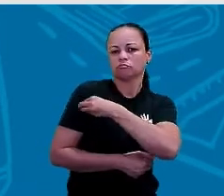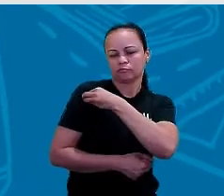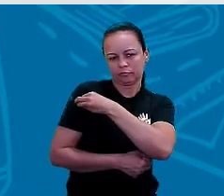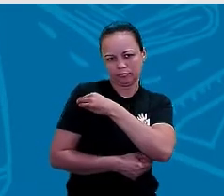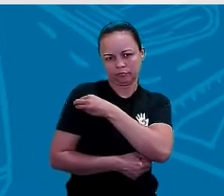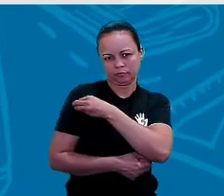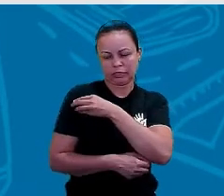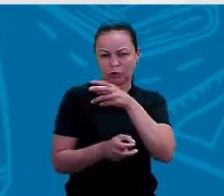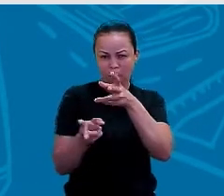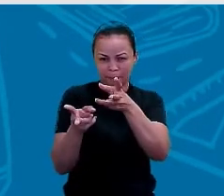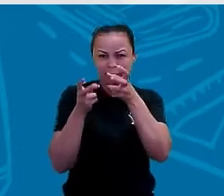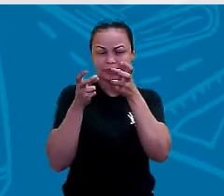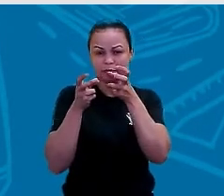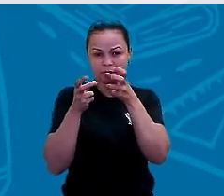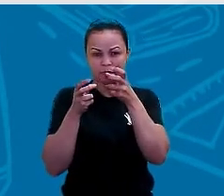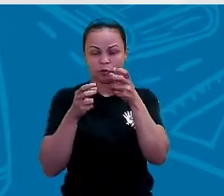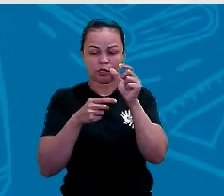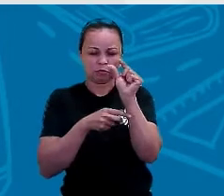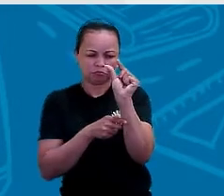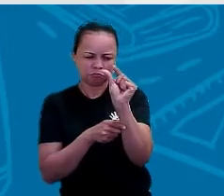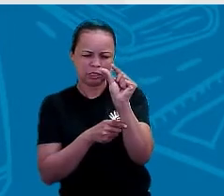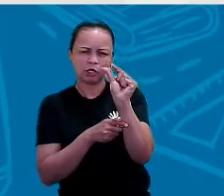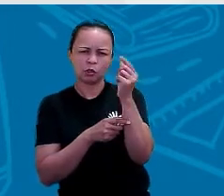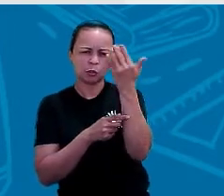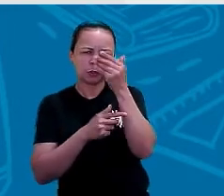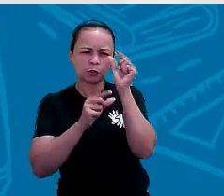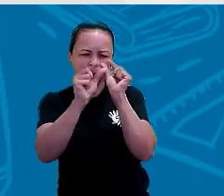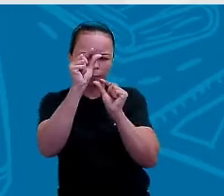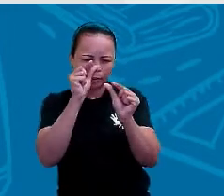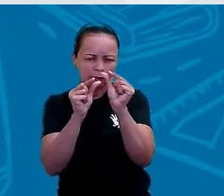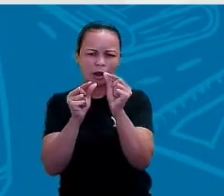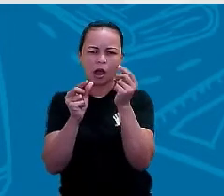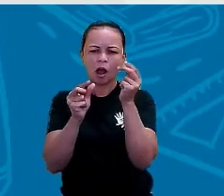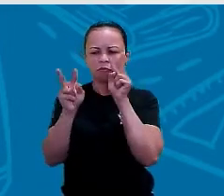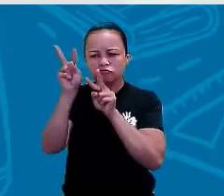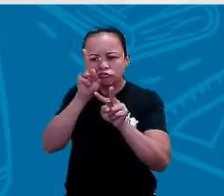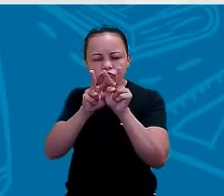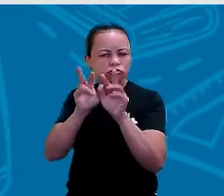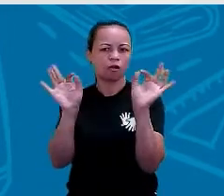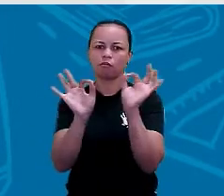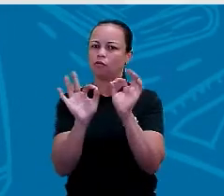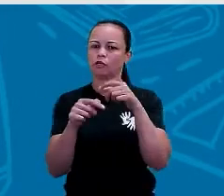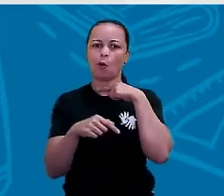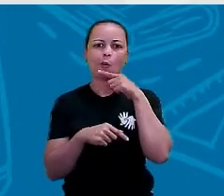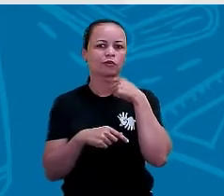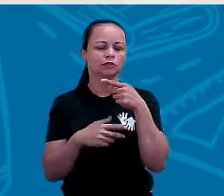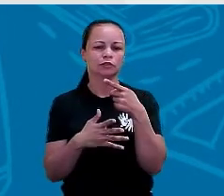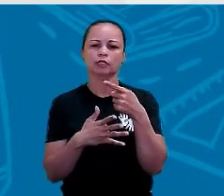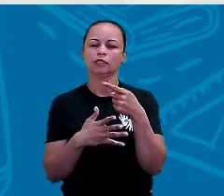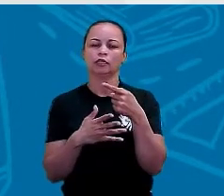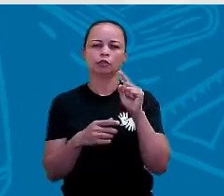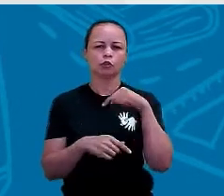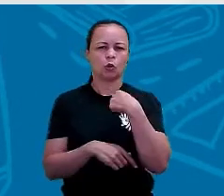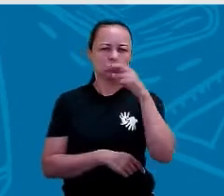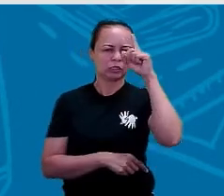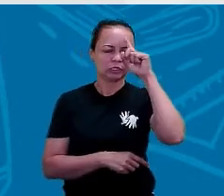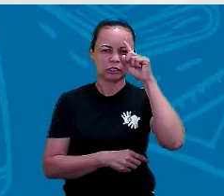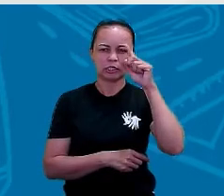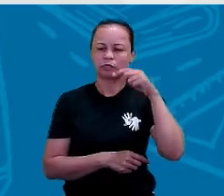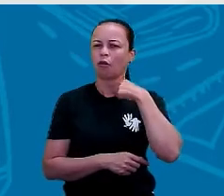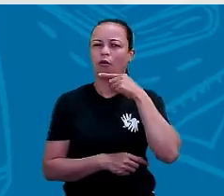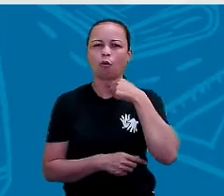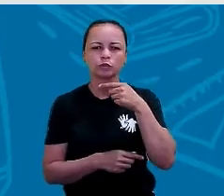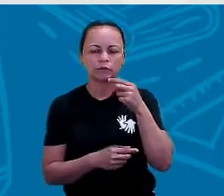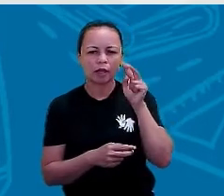os micro-organismos, apesar de não serem visualizados a olho nu, né? No nosso cotidiano, no nosso dia a dia, a gente não